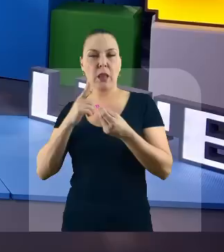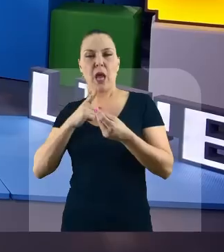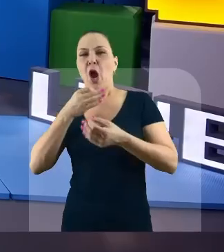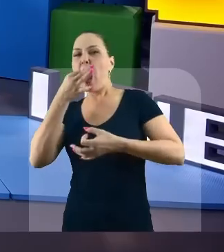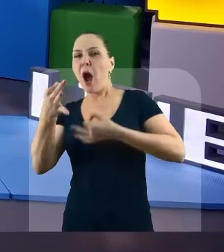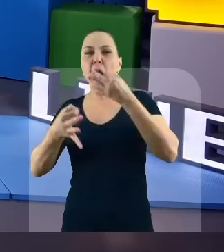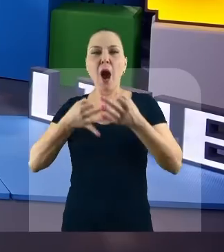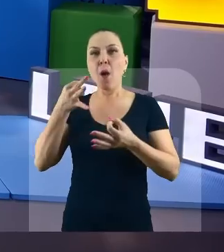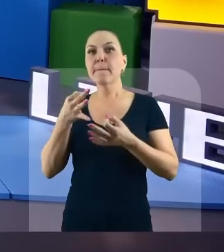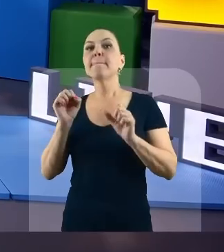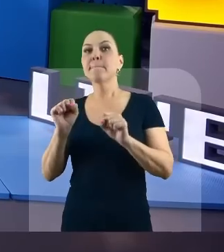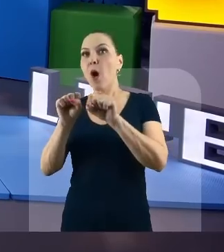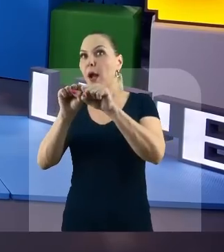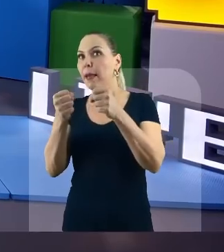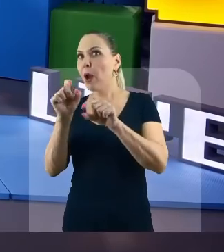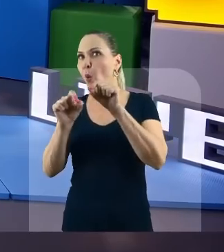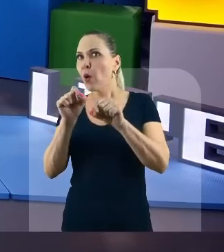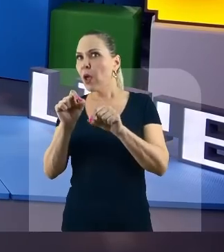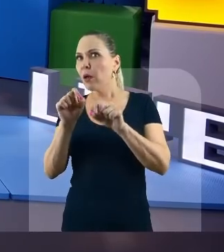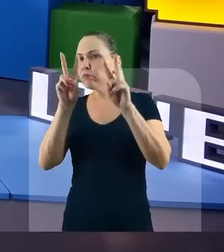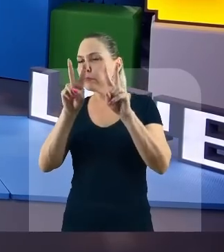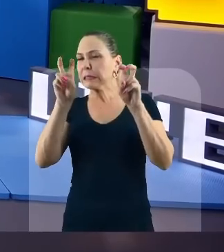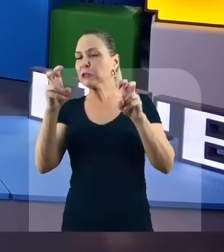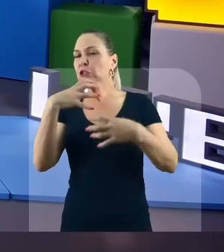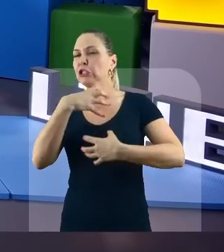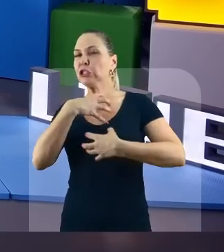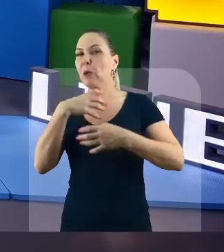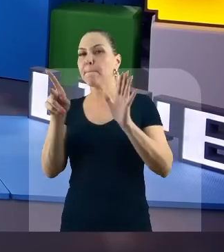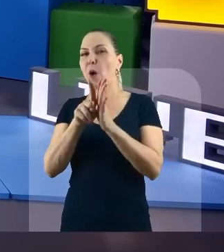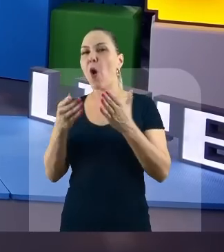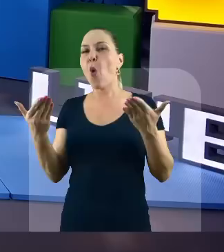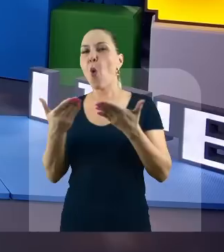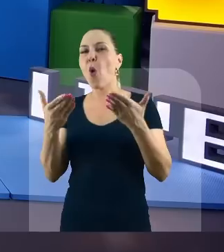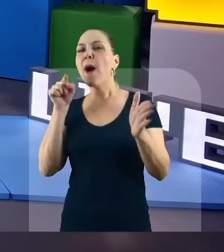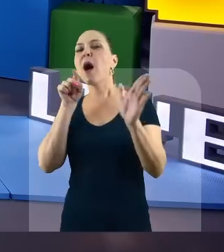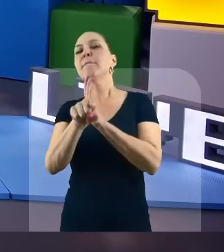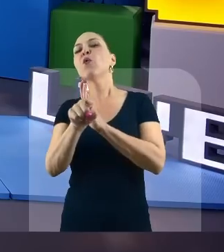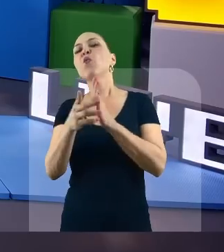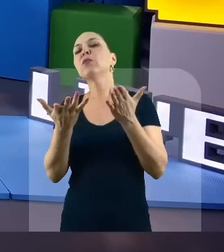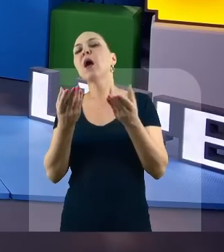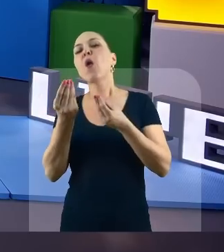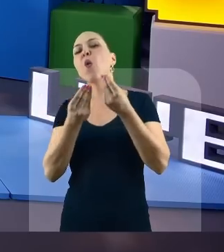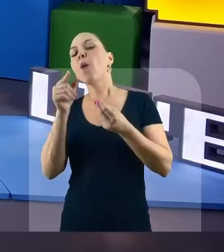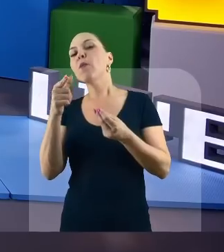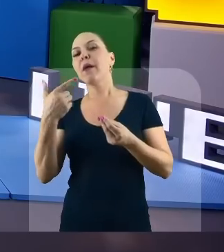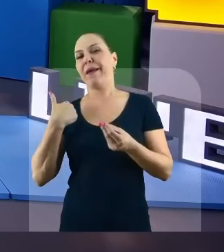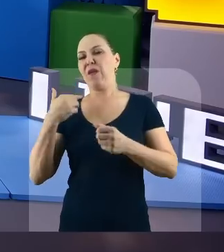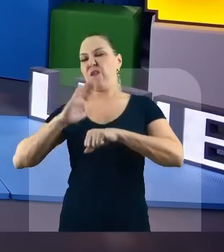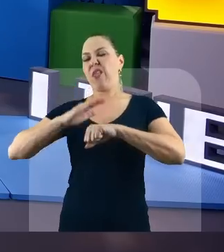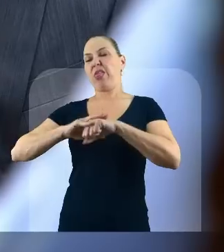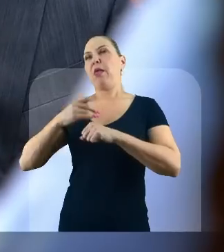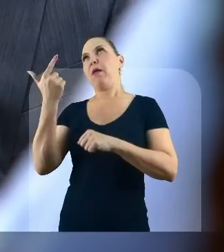vão ter argumentos e vocês podem quebrar com um assunto de uma maneira que eu vi hoje. Pergunta, vem cá, em vez de eu ficar